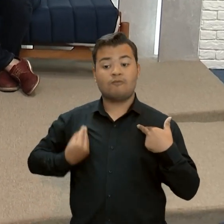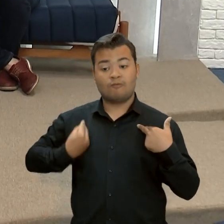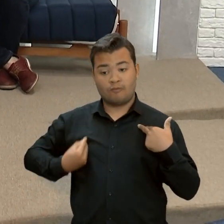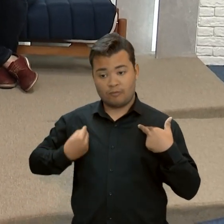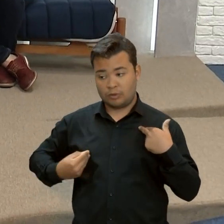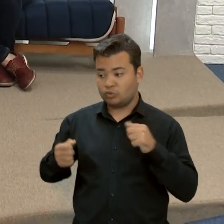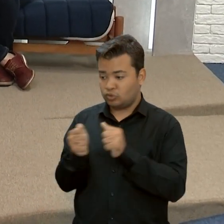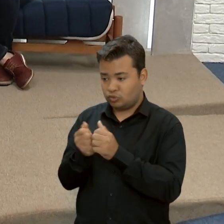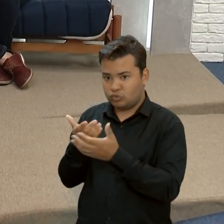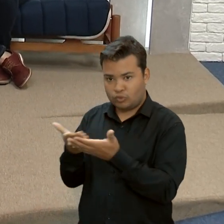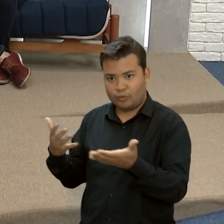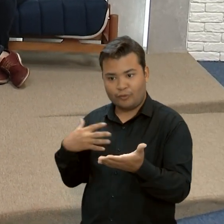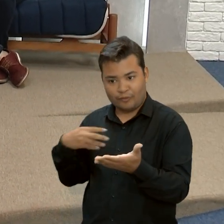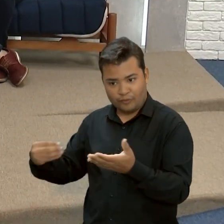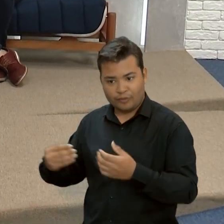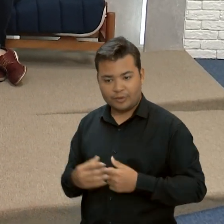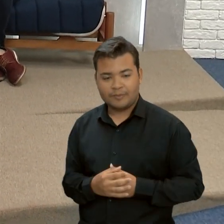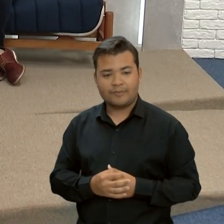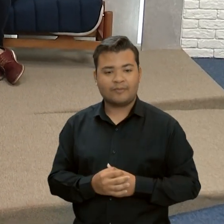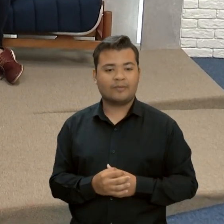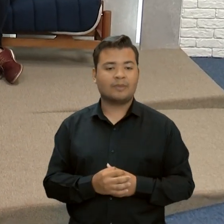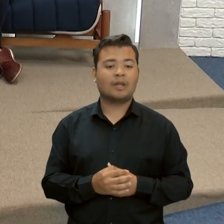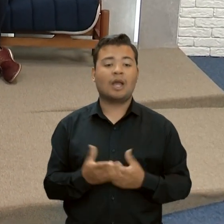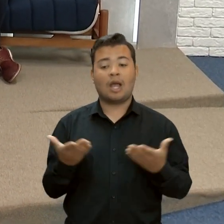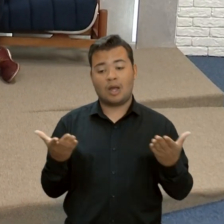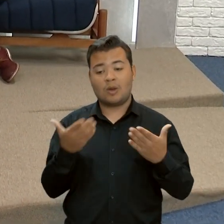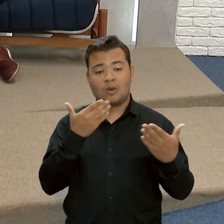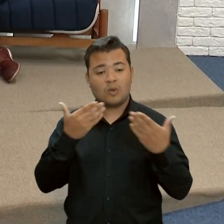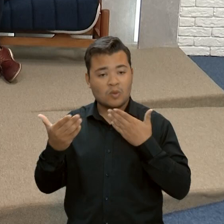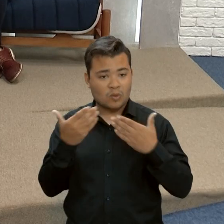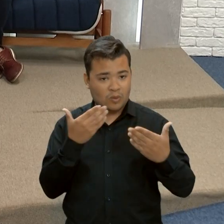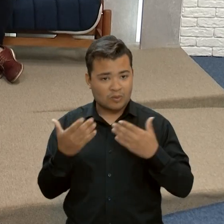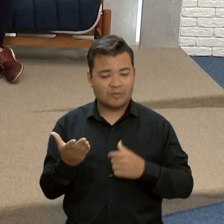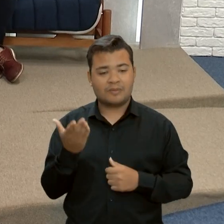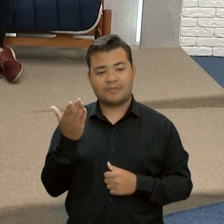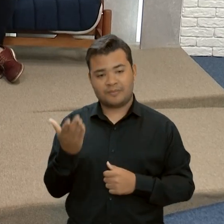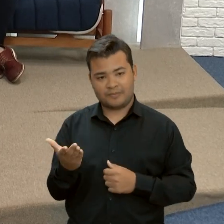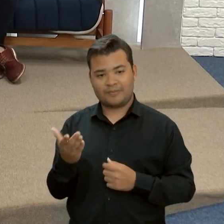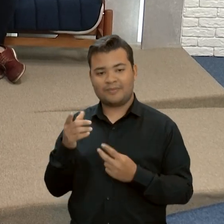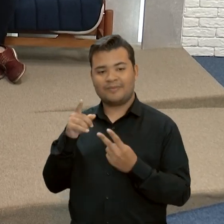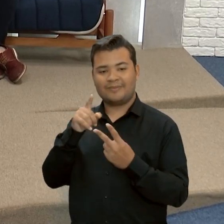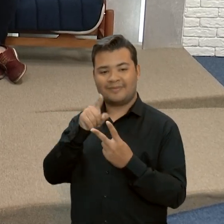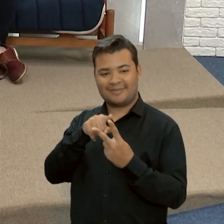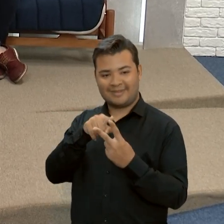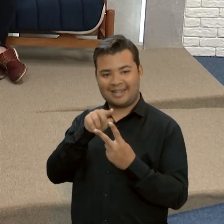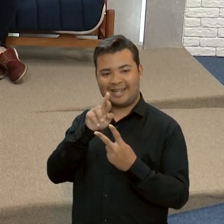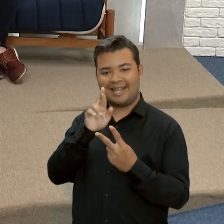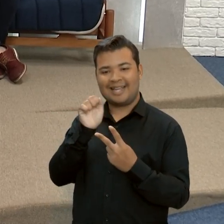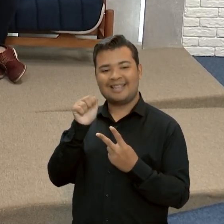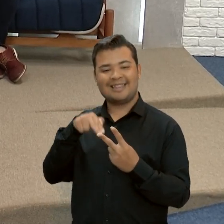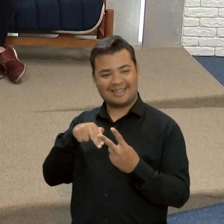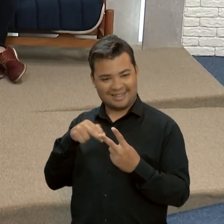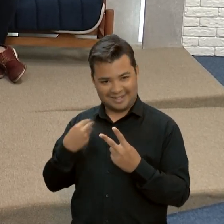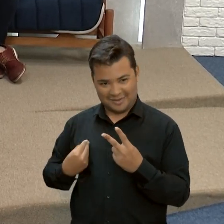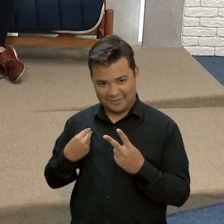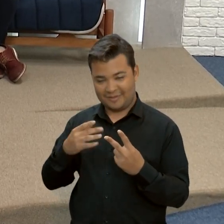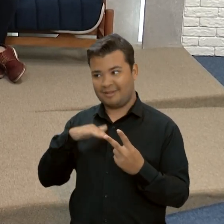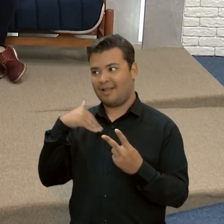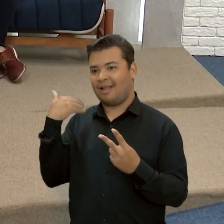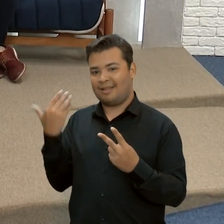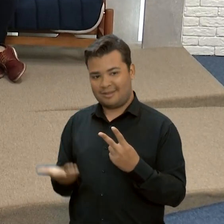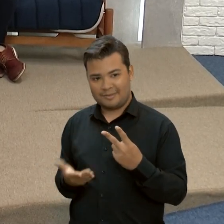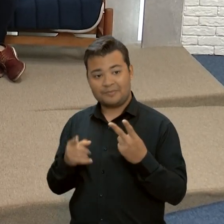dos pais. E agora chega então aqui para conversar com a gente, o Renan já está aqui com a gente desde o primeiro bloco, e agora a gente recebe também